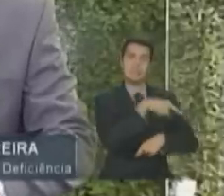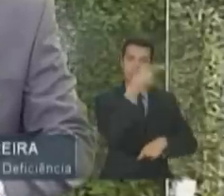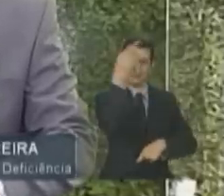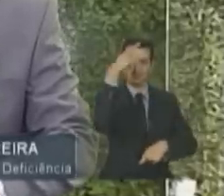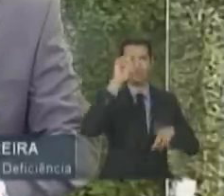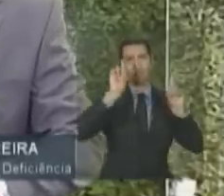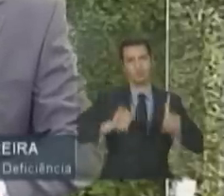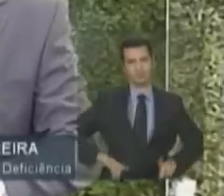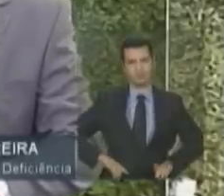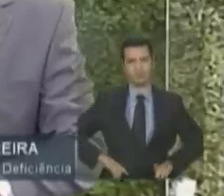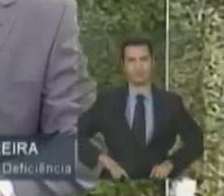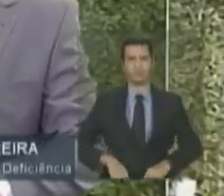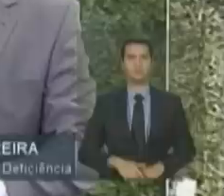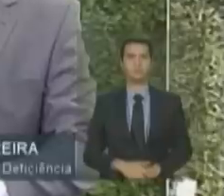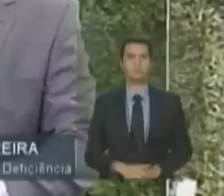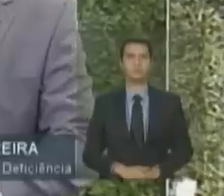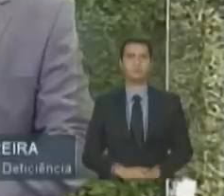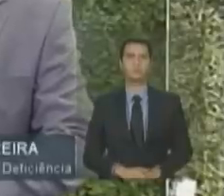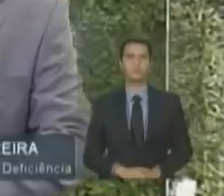suas especificidades.